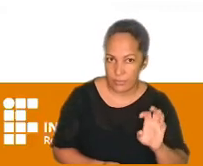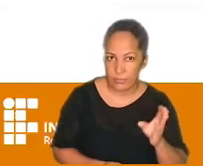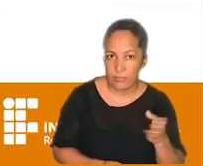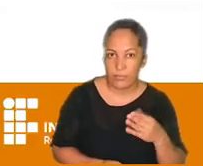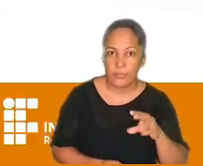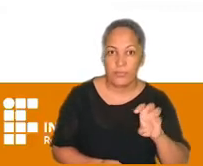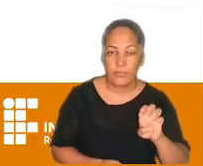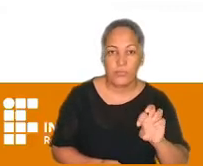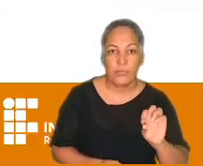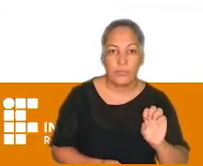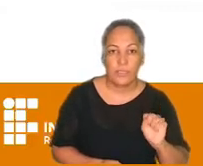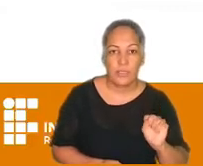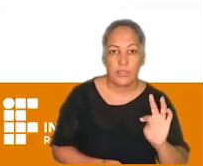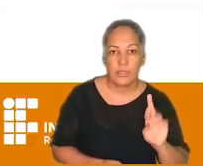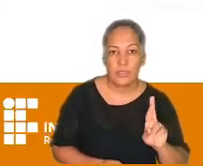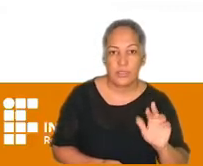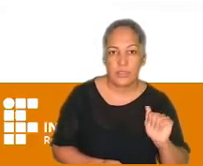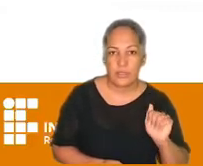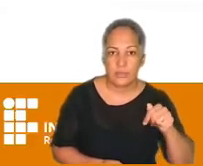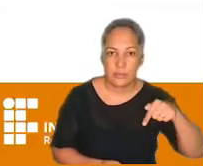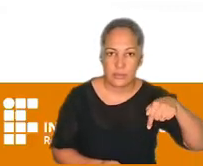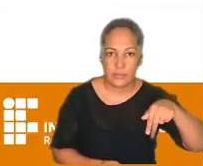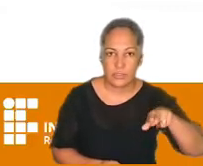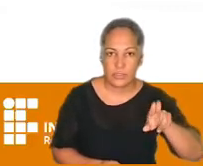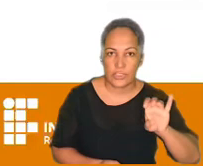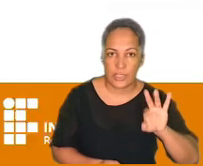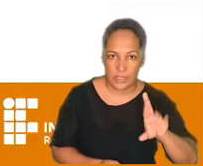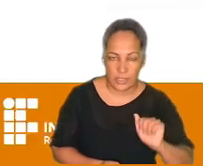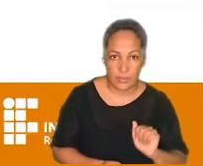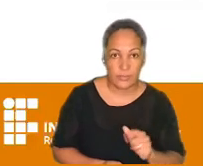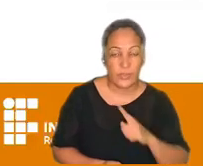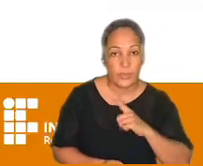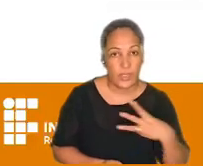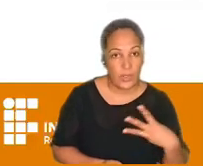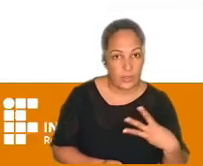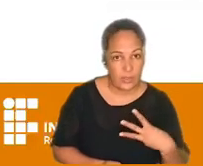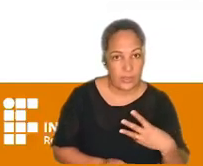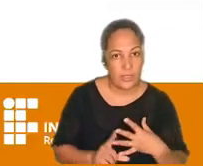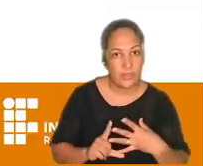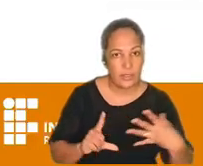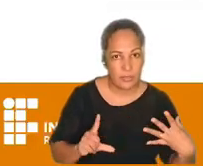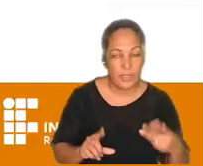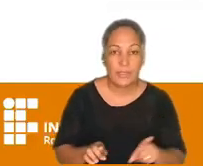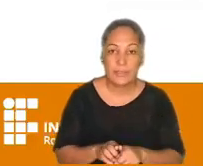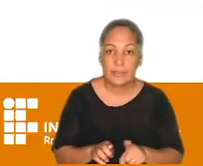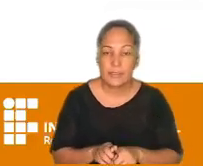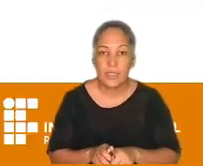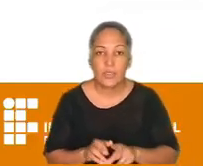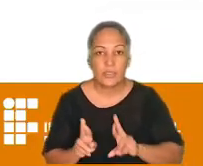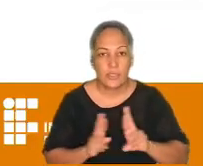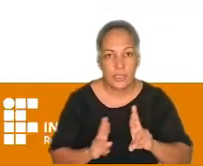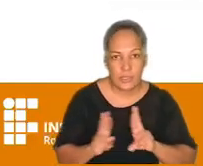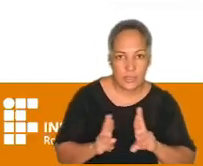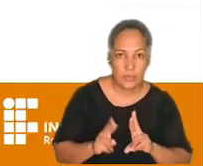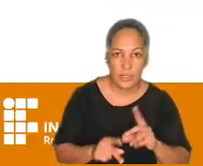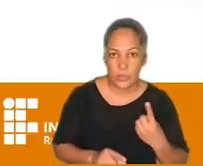origem. Né? Então, olha só. Regra 5. Eu tenho a terceira tabela. Se agora eu tenho uma terceira tabela que